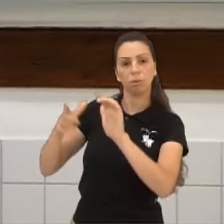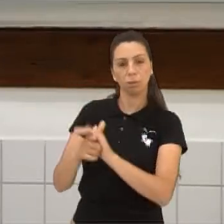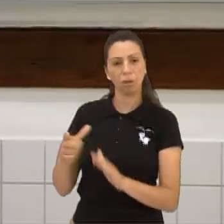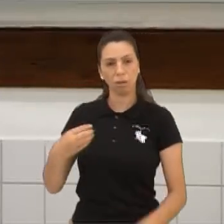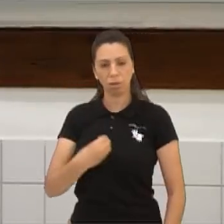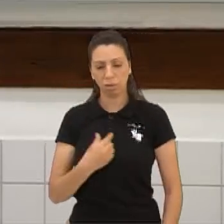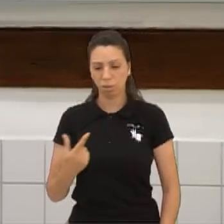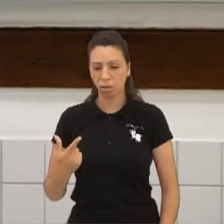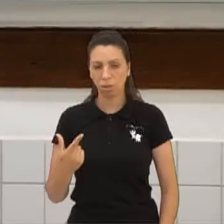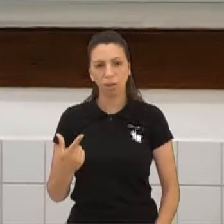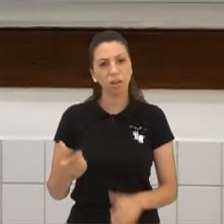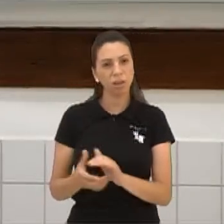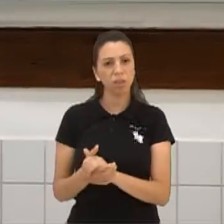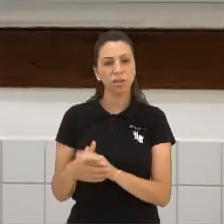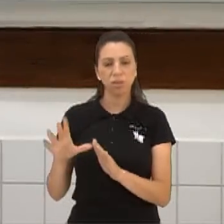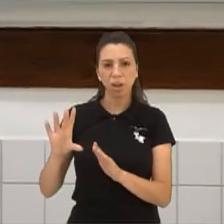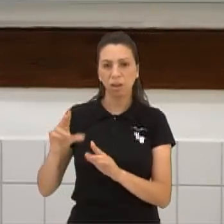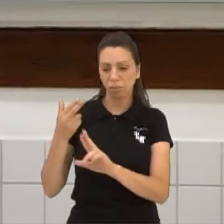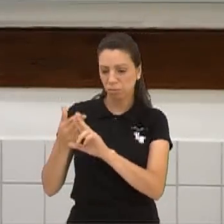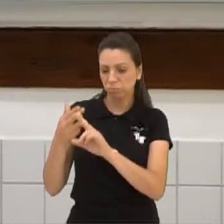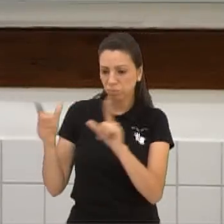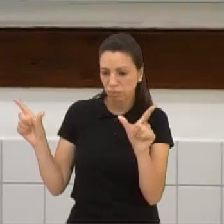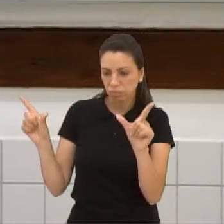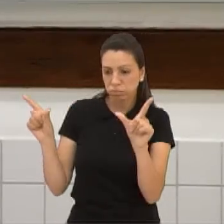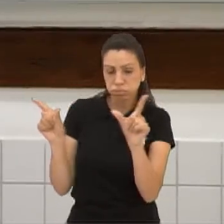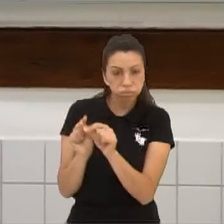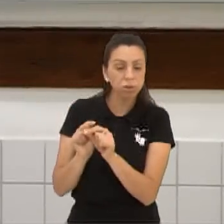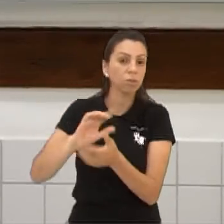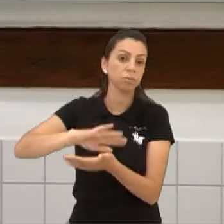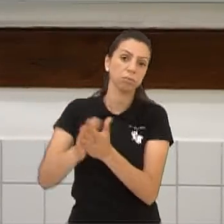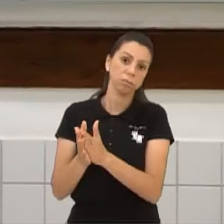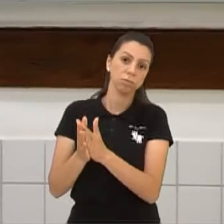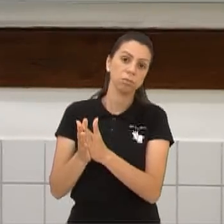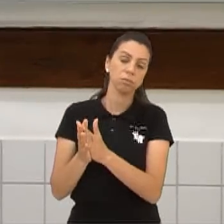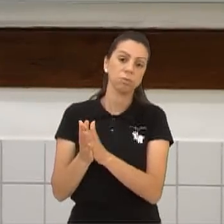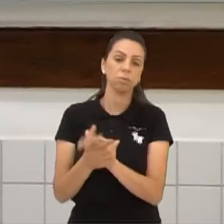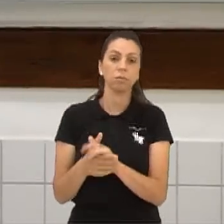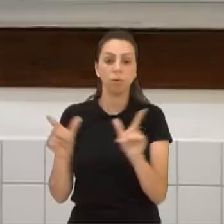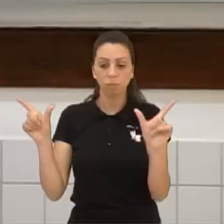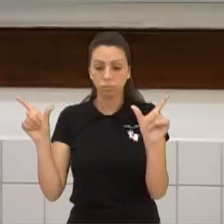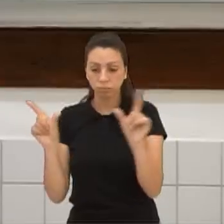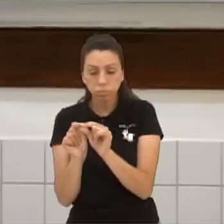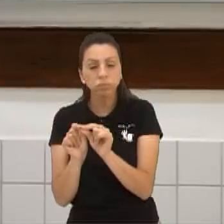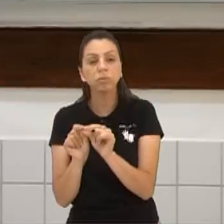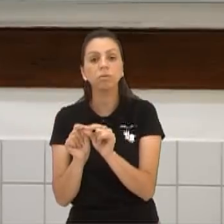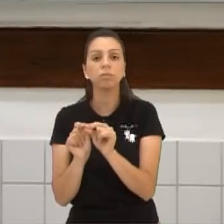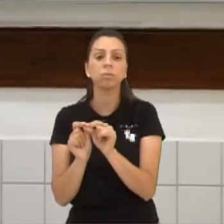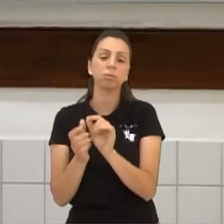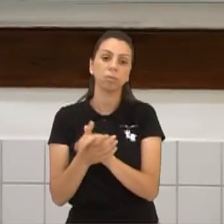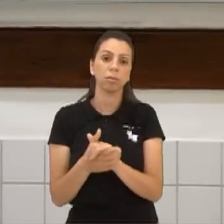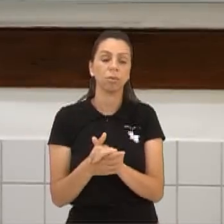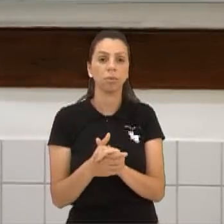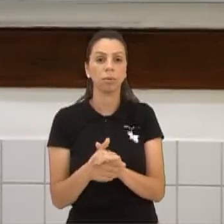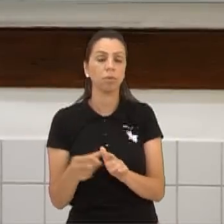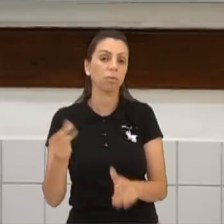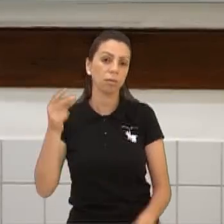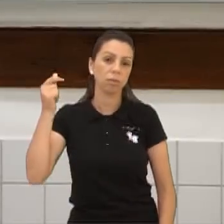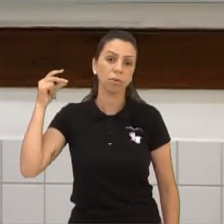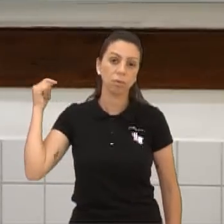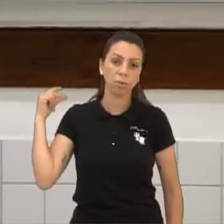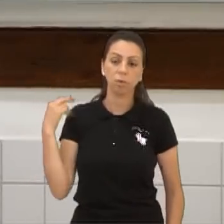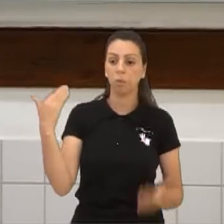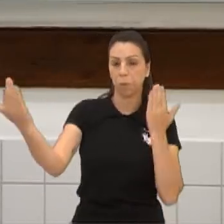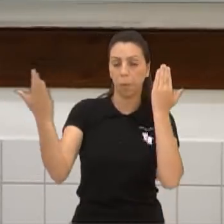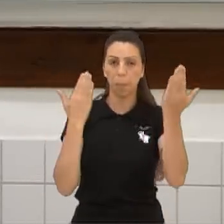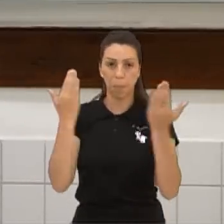vida muito menos útil, muito menor, tempo menor de vida útil do que tinham aqueles materiais antigos,